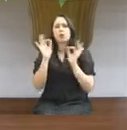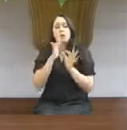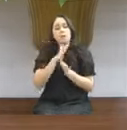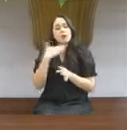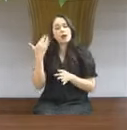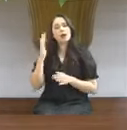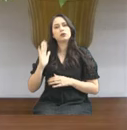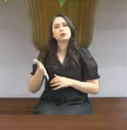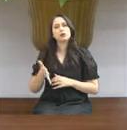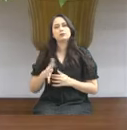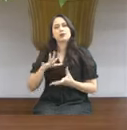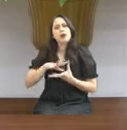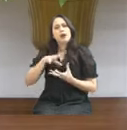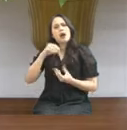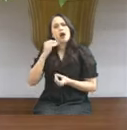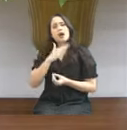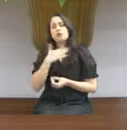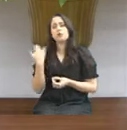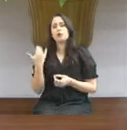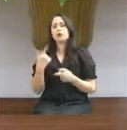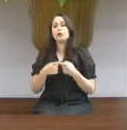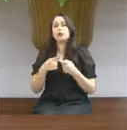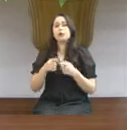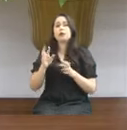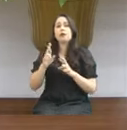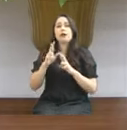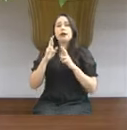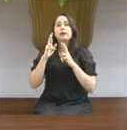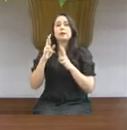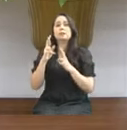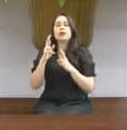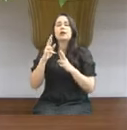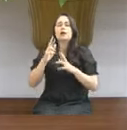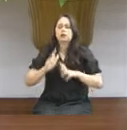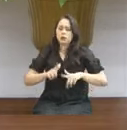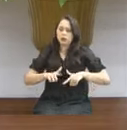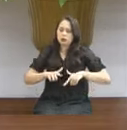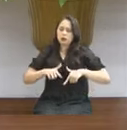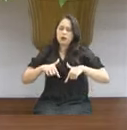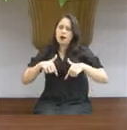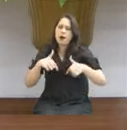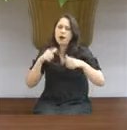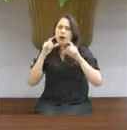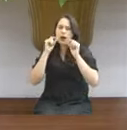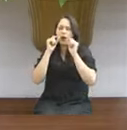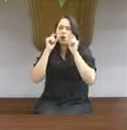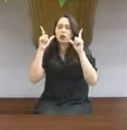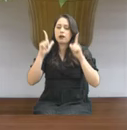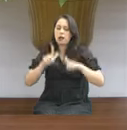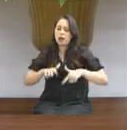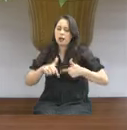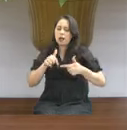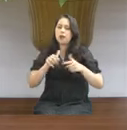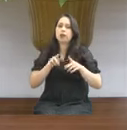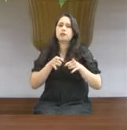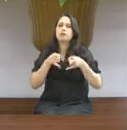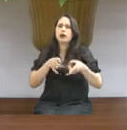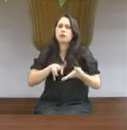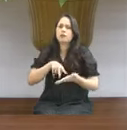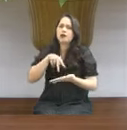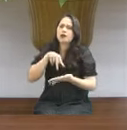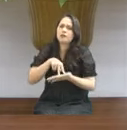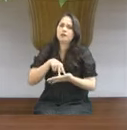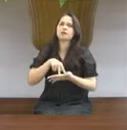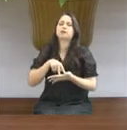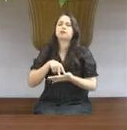morto. É a esperança que nos faz acordar. É a esperança que nos tira da cama. É a